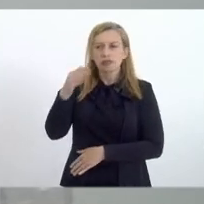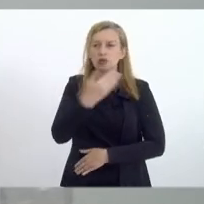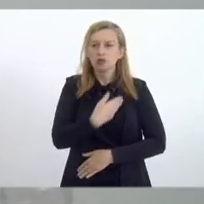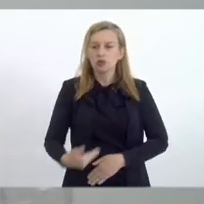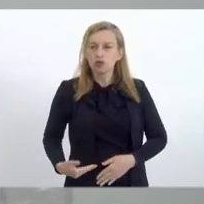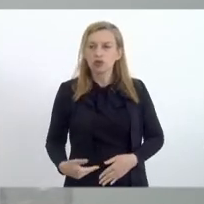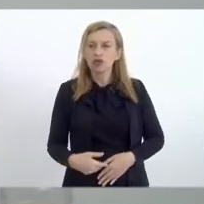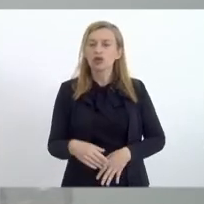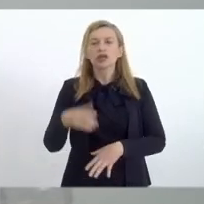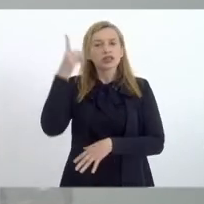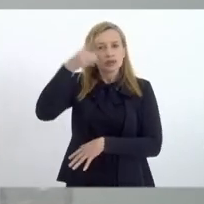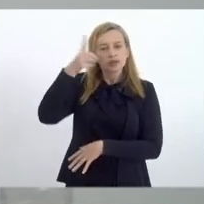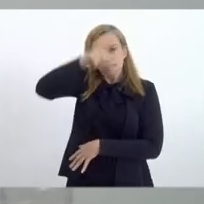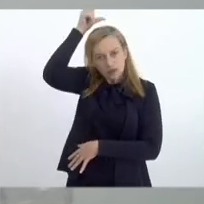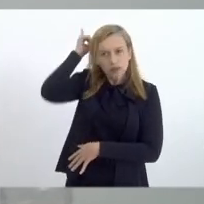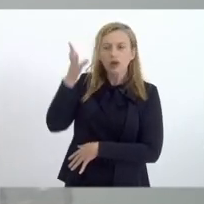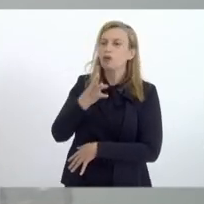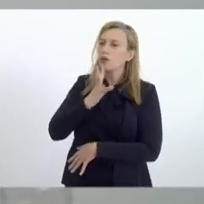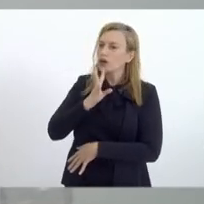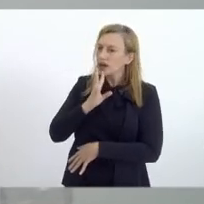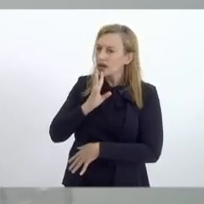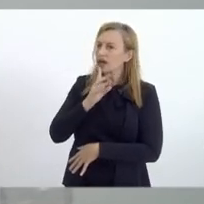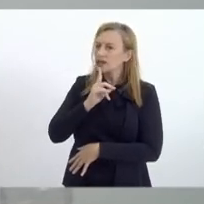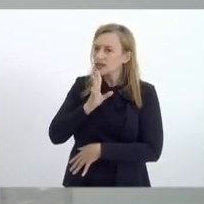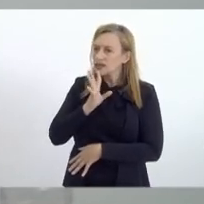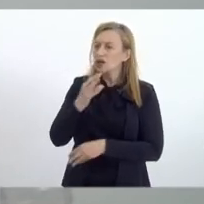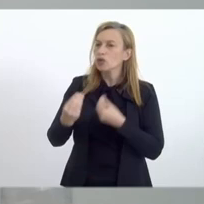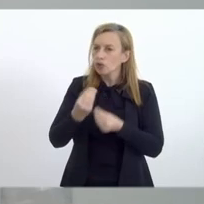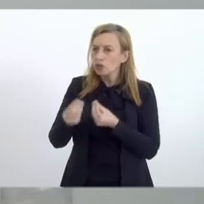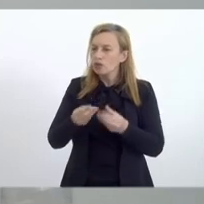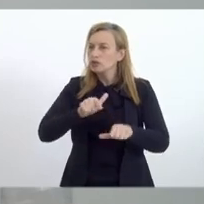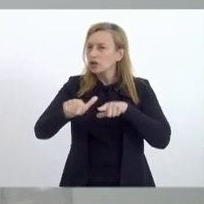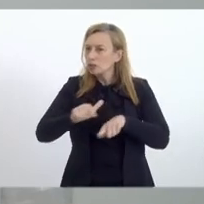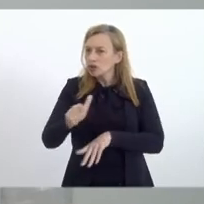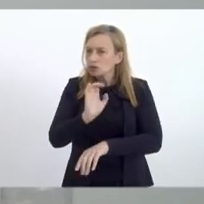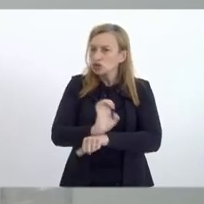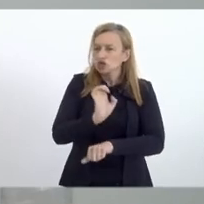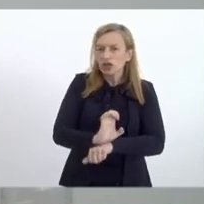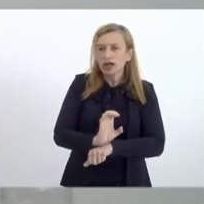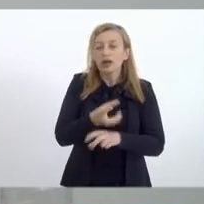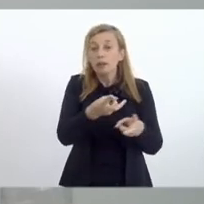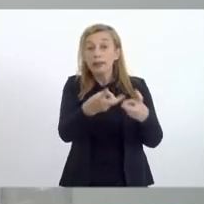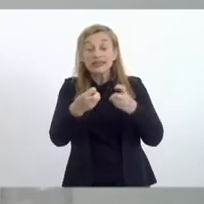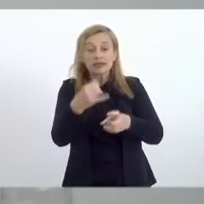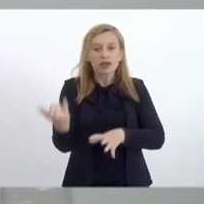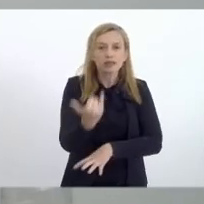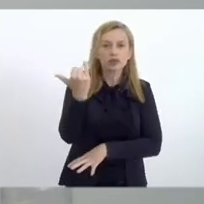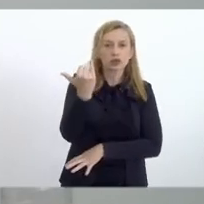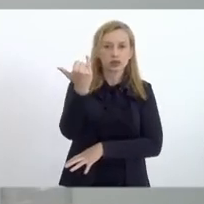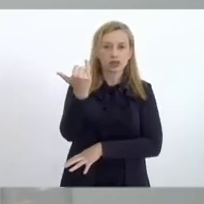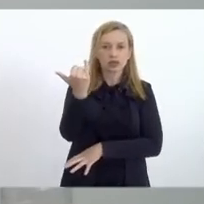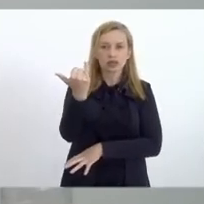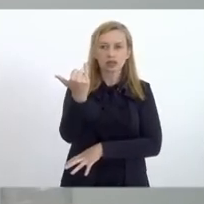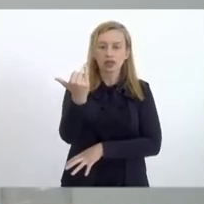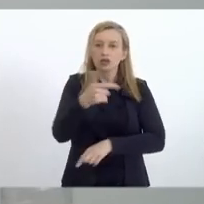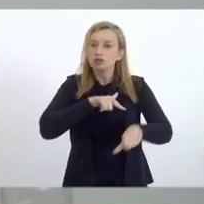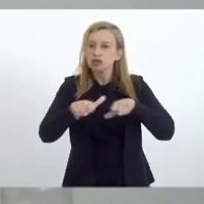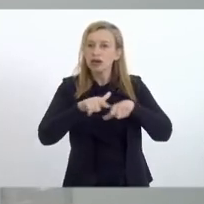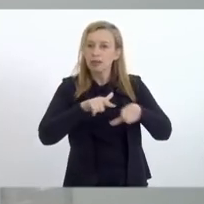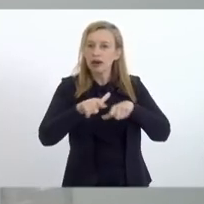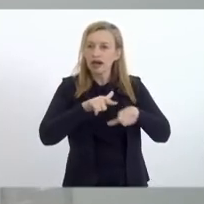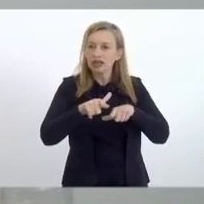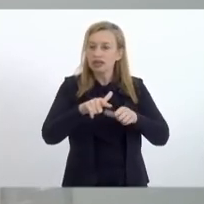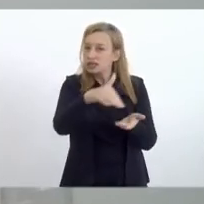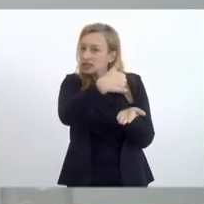Estado, conhece a máquina como poucos aqui na casa, a máquina do Estado. Percebo da importância da carreira